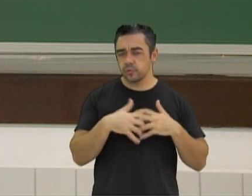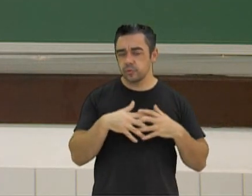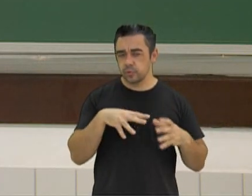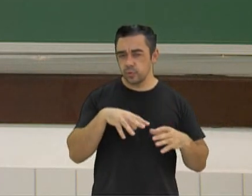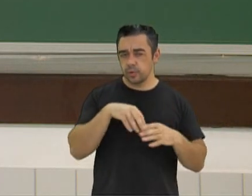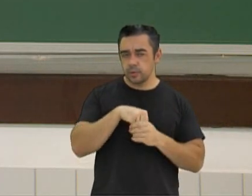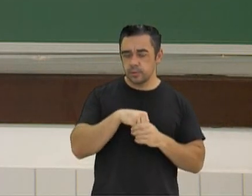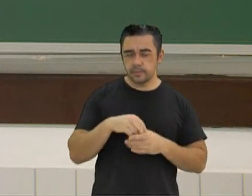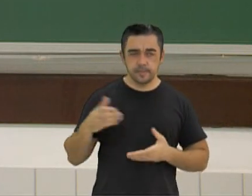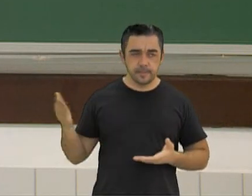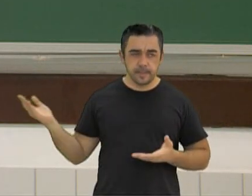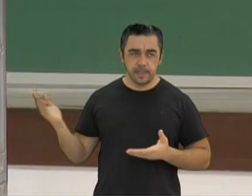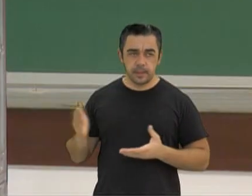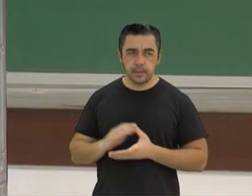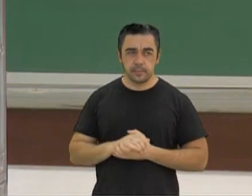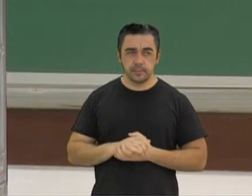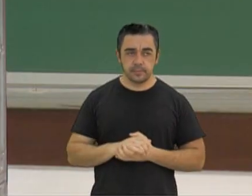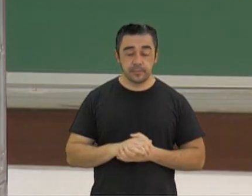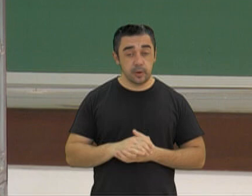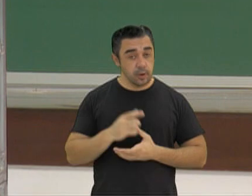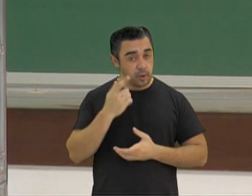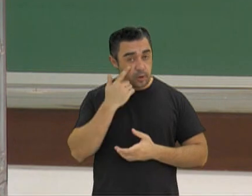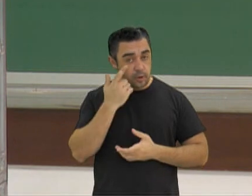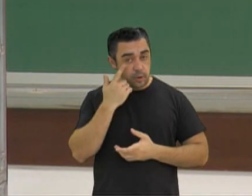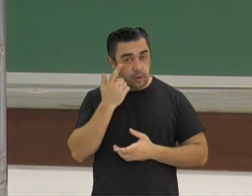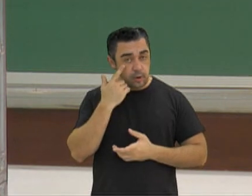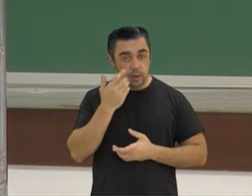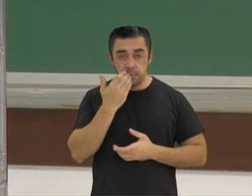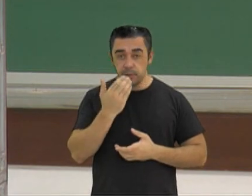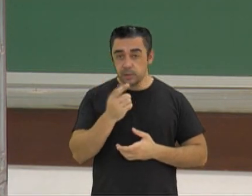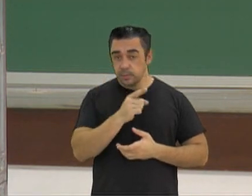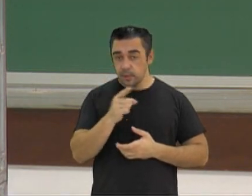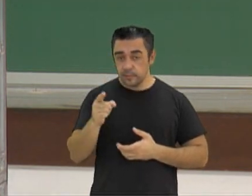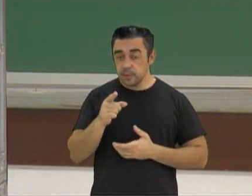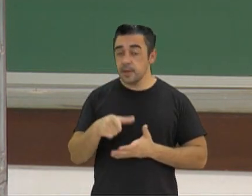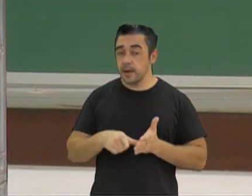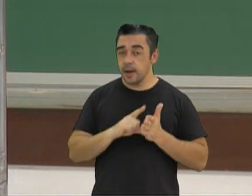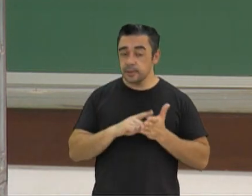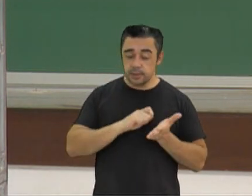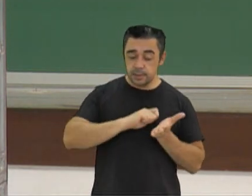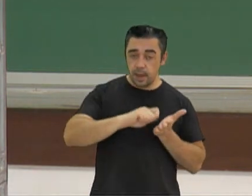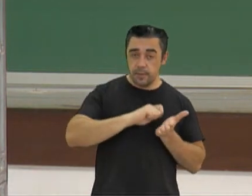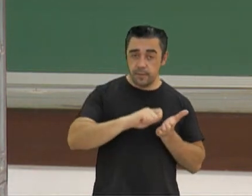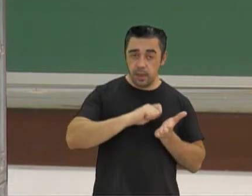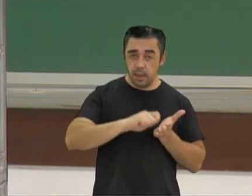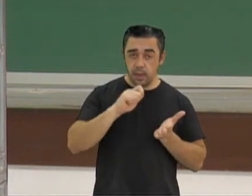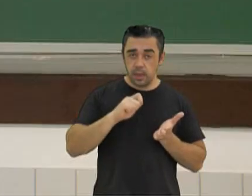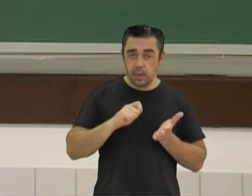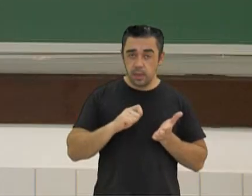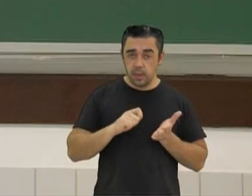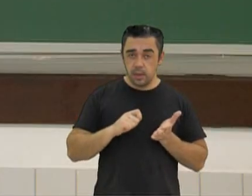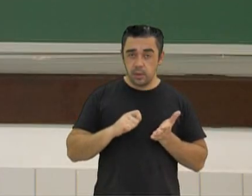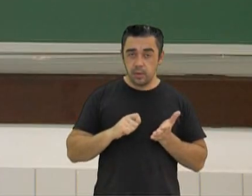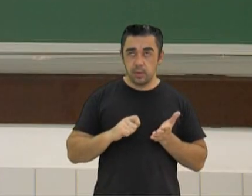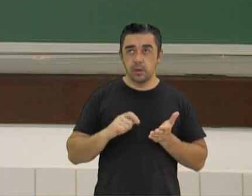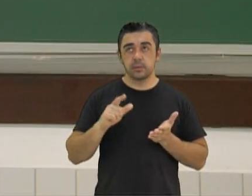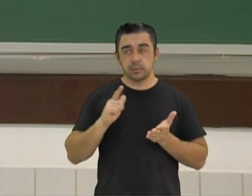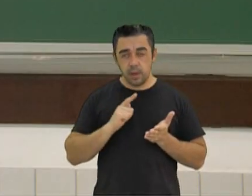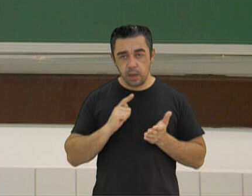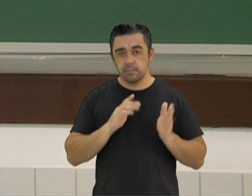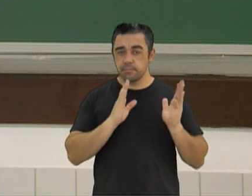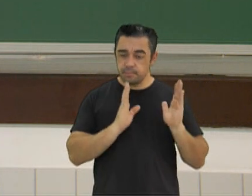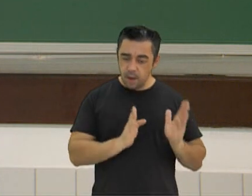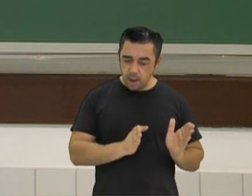pertence esse composto X? Inclusive, eu pedi para vocês anotarem agora há pouco, lembra? Né? Tal,